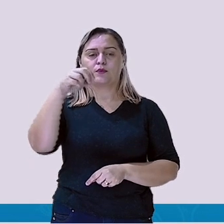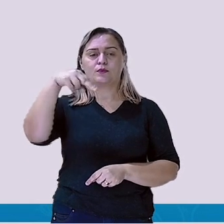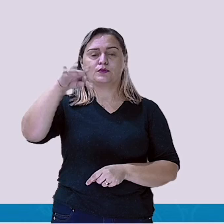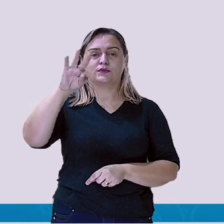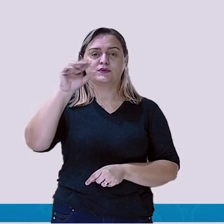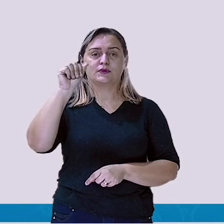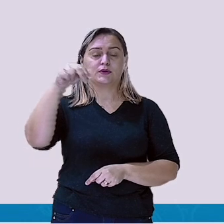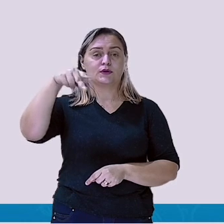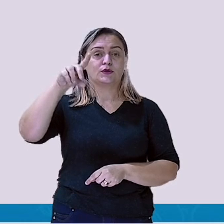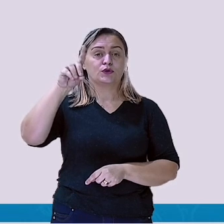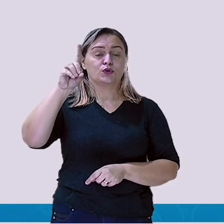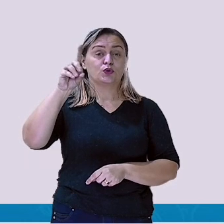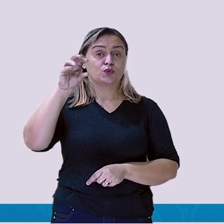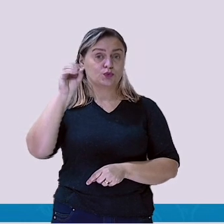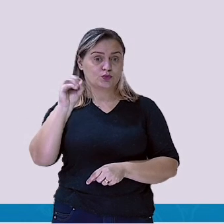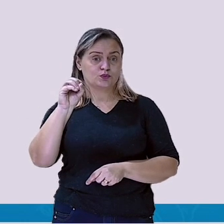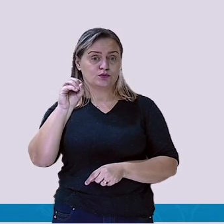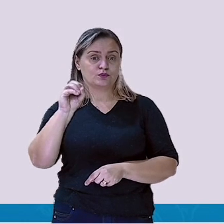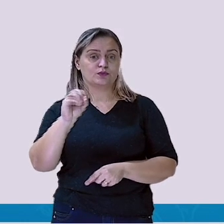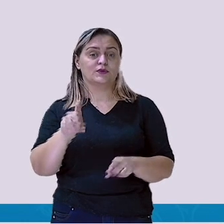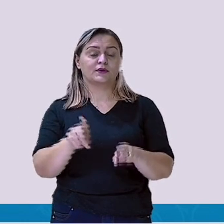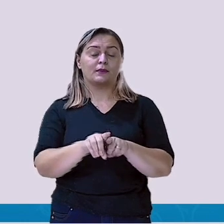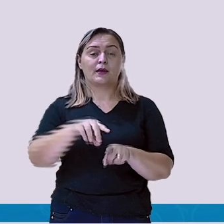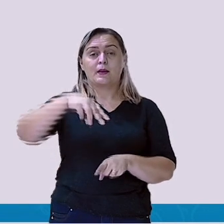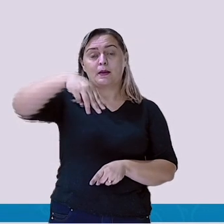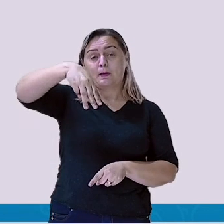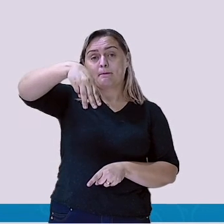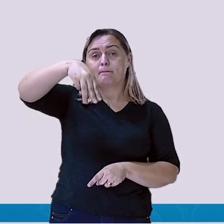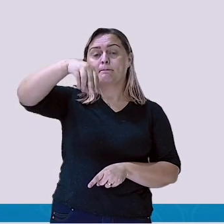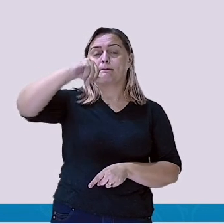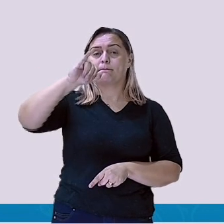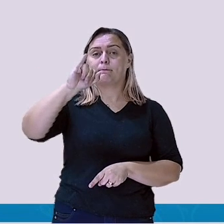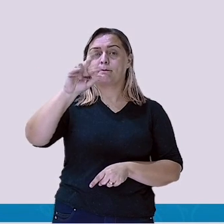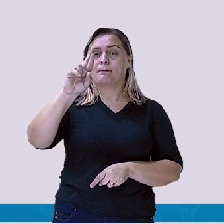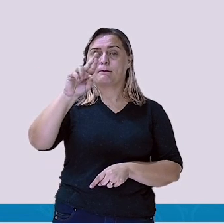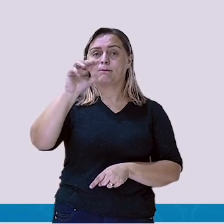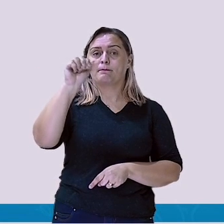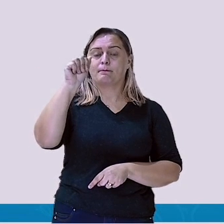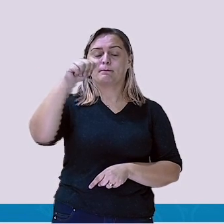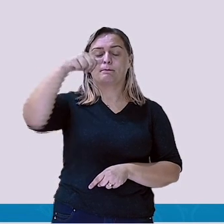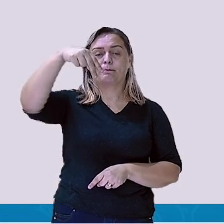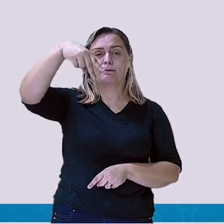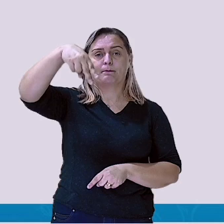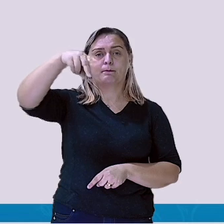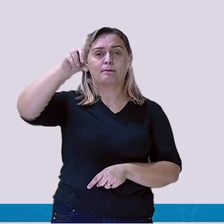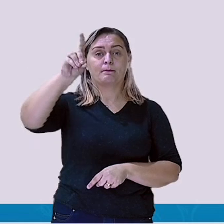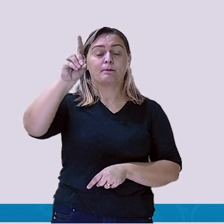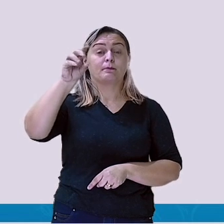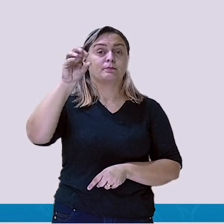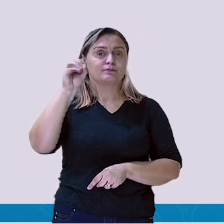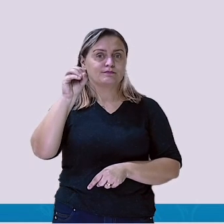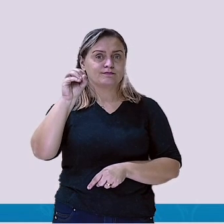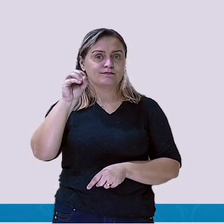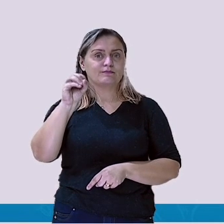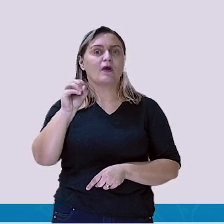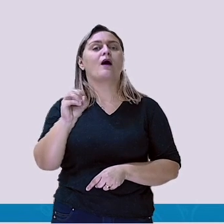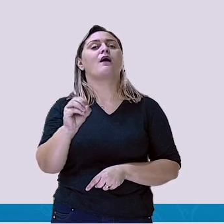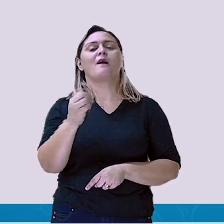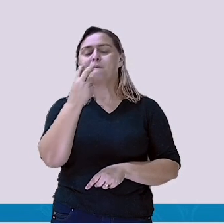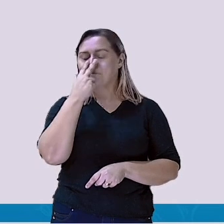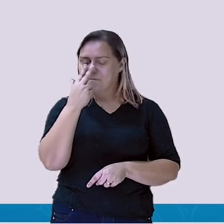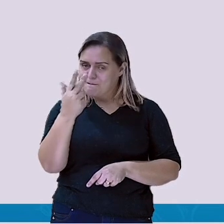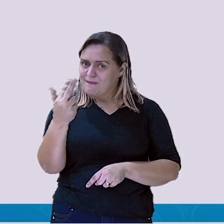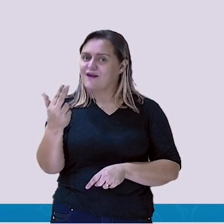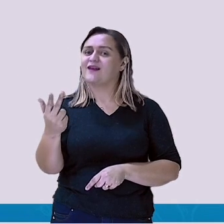de formas diferentes, mas que têm o mesmo significado, podem ser usadas no mesmo contexto. Nós temos sorridente